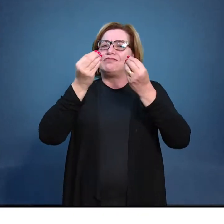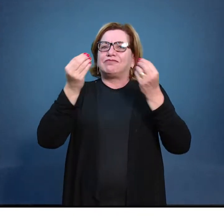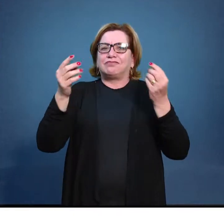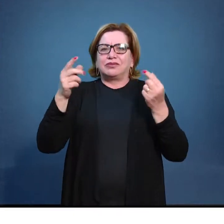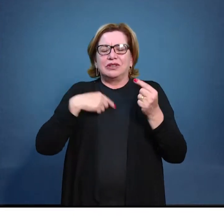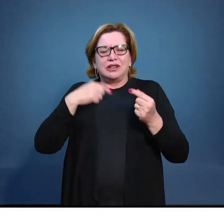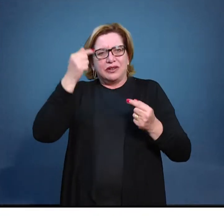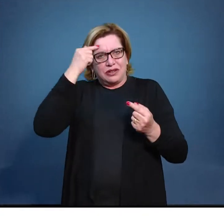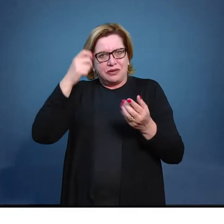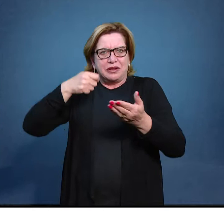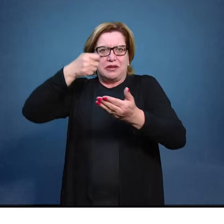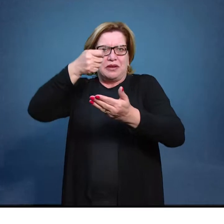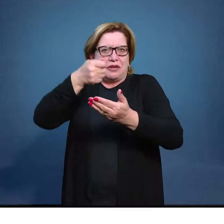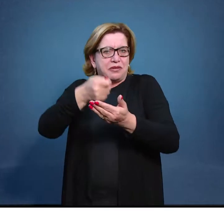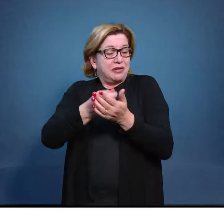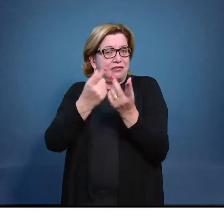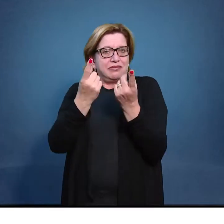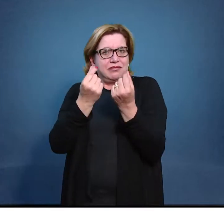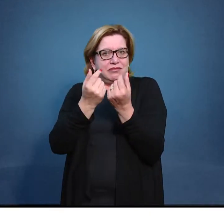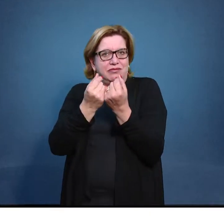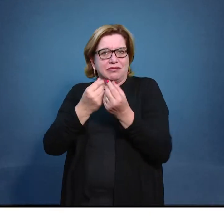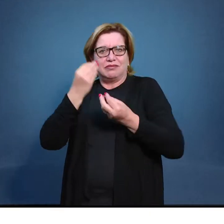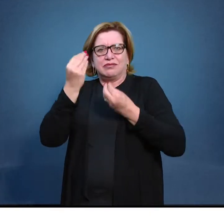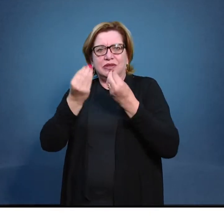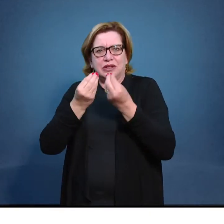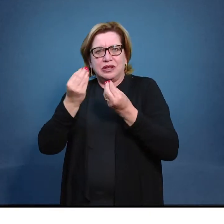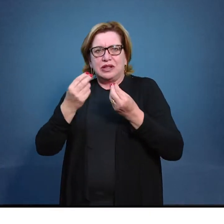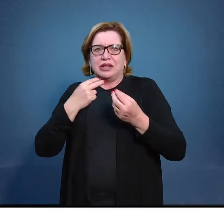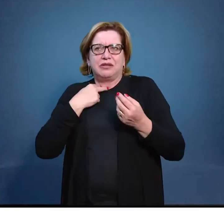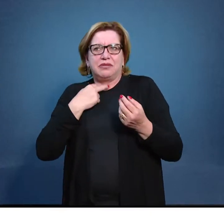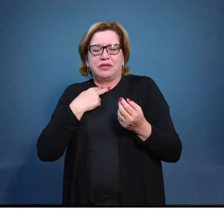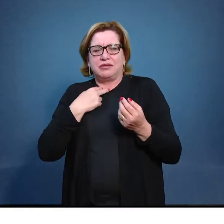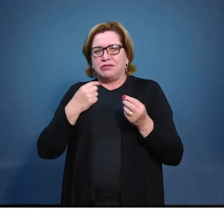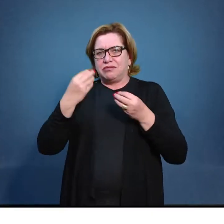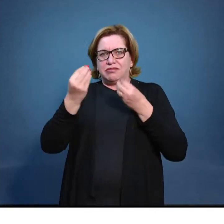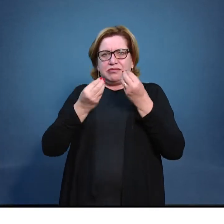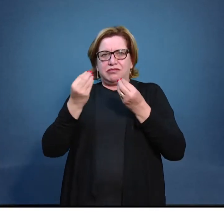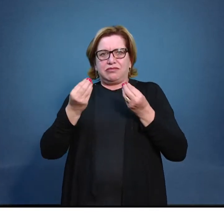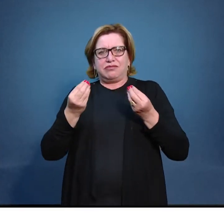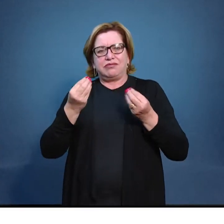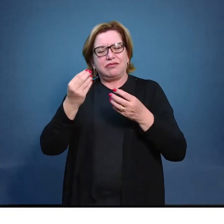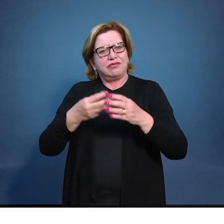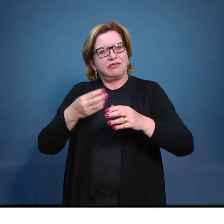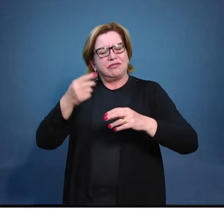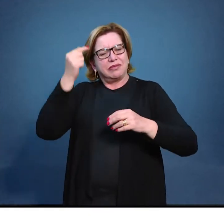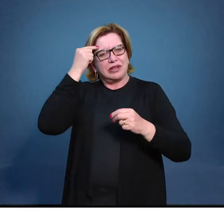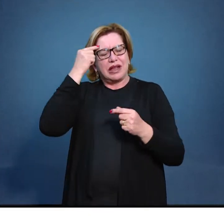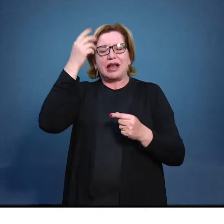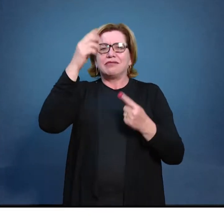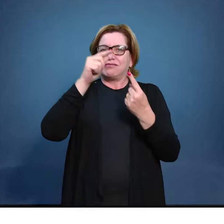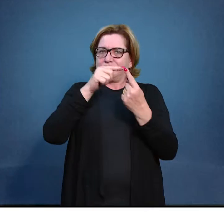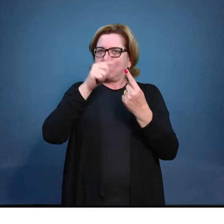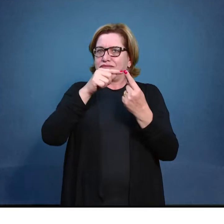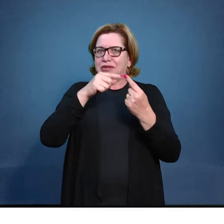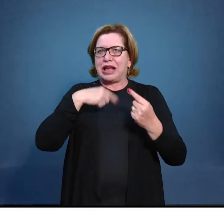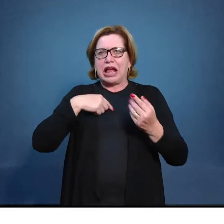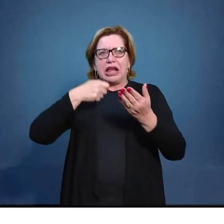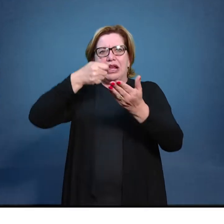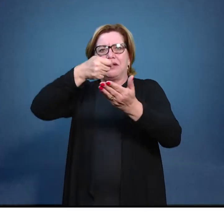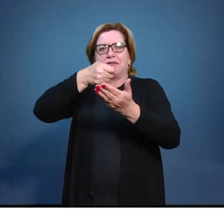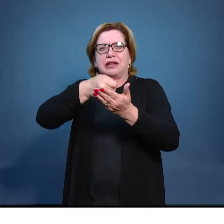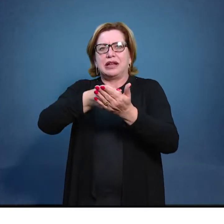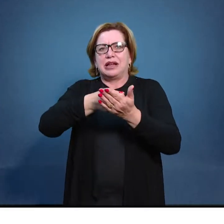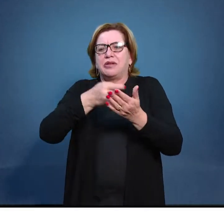Em moeda ou em valor nela expresso. Não se pode estabelecer um tributo, você vai pagar